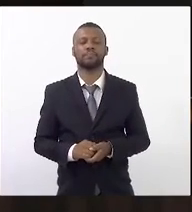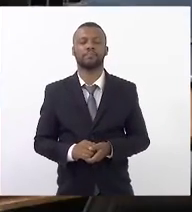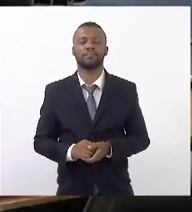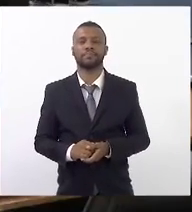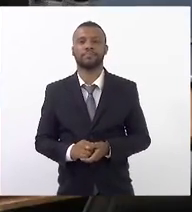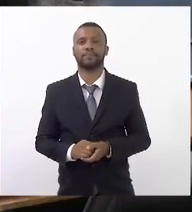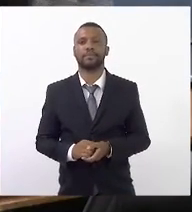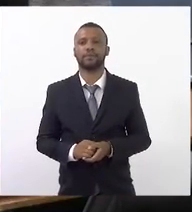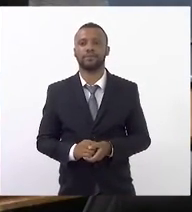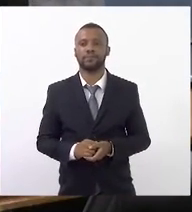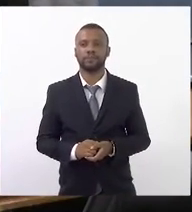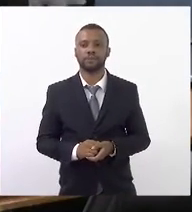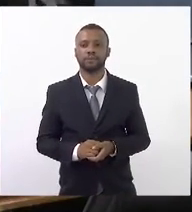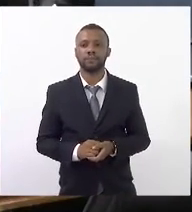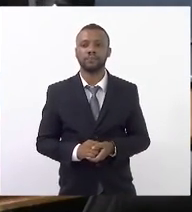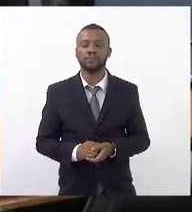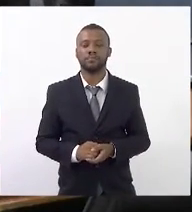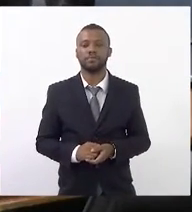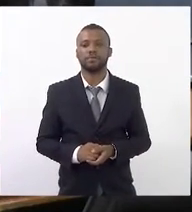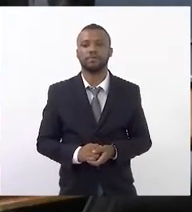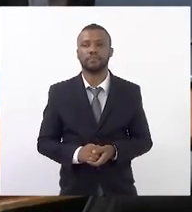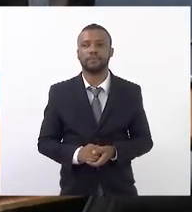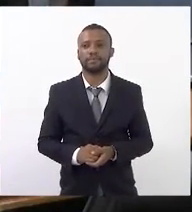Aí você já fala que...